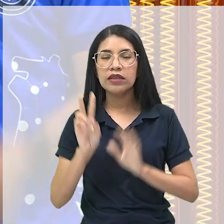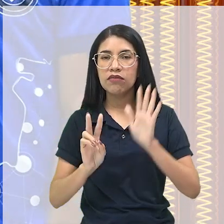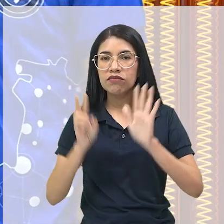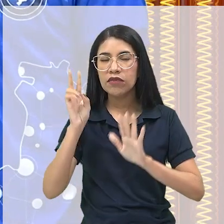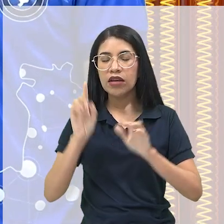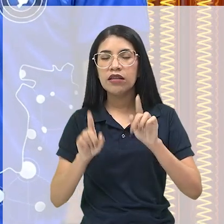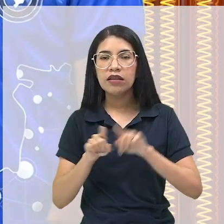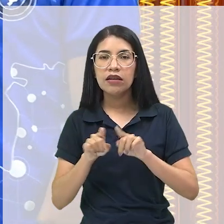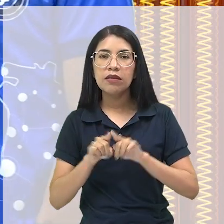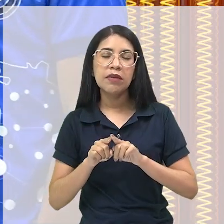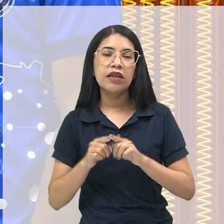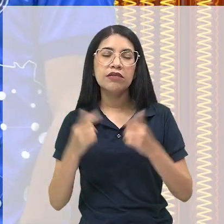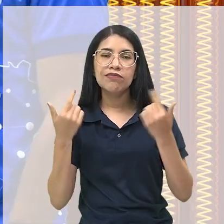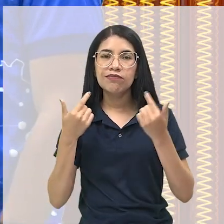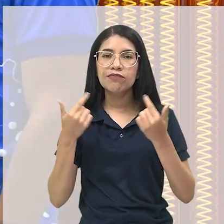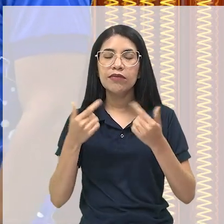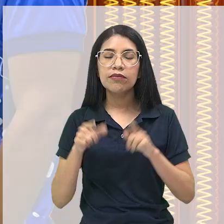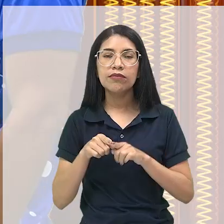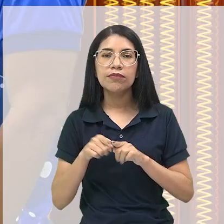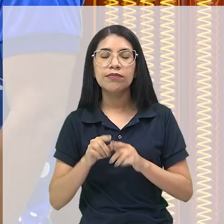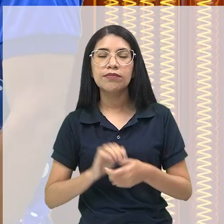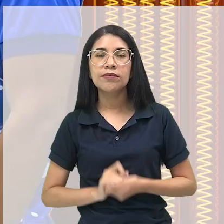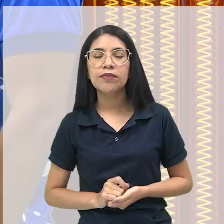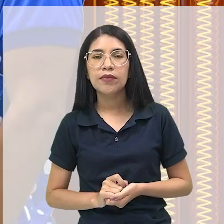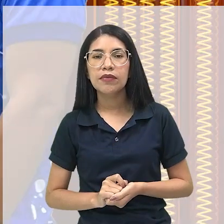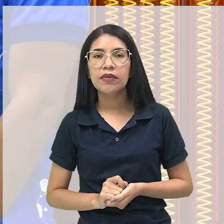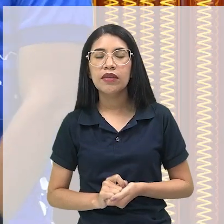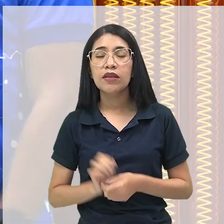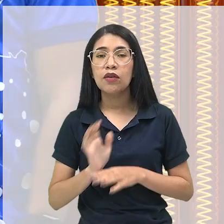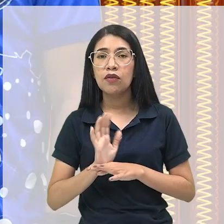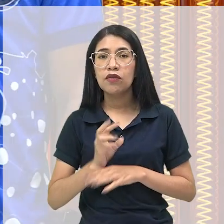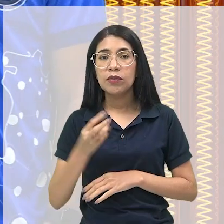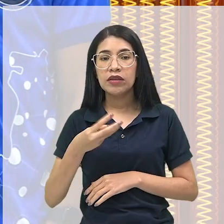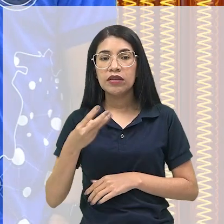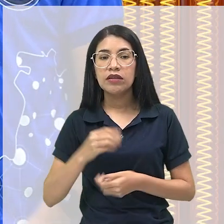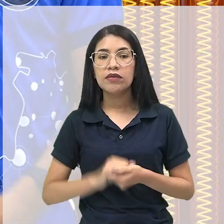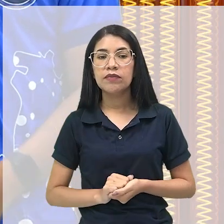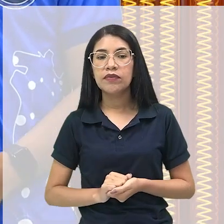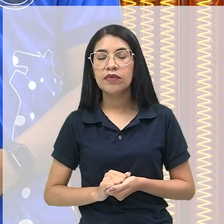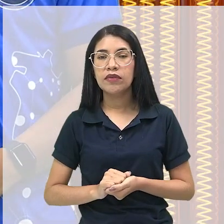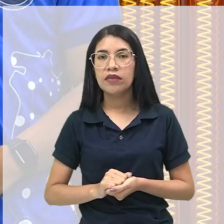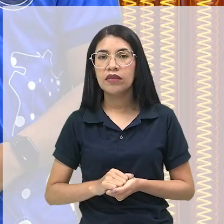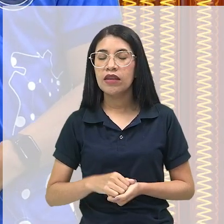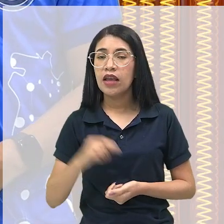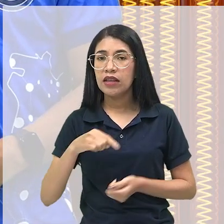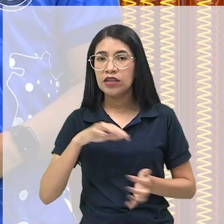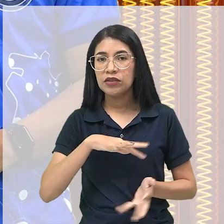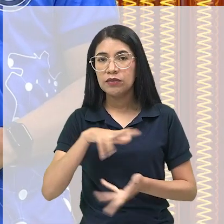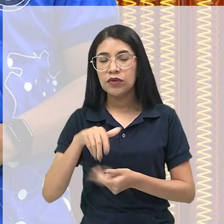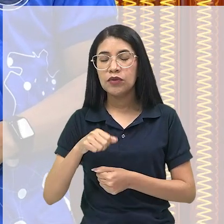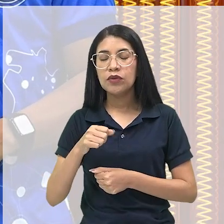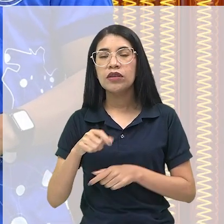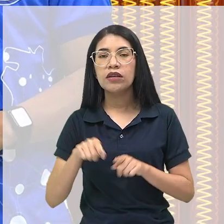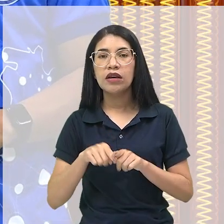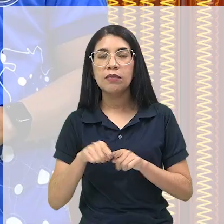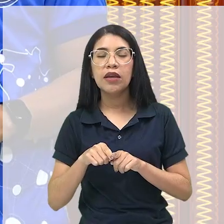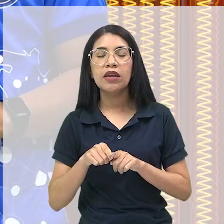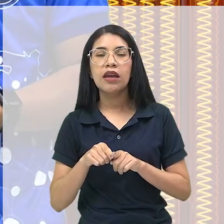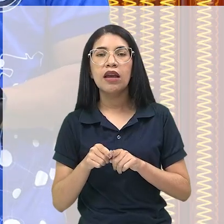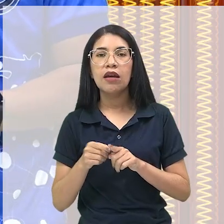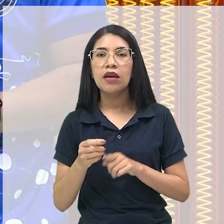se divertem aí, é bem legal também. Esse outro filme aqui é o Neste Mundo, um filme inglês, lá de 2002, é um filme